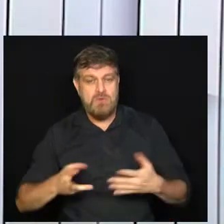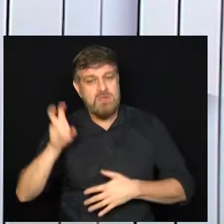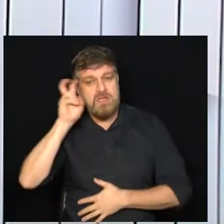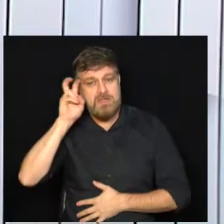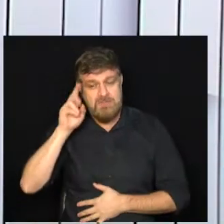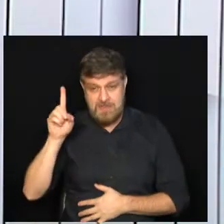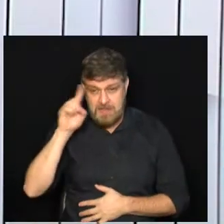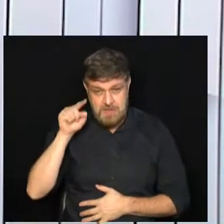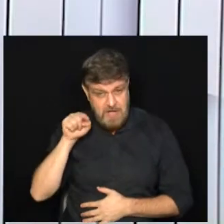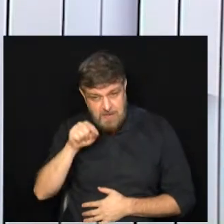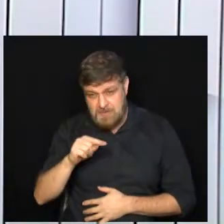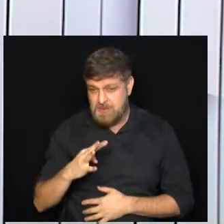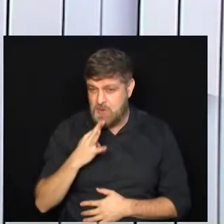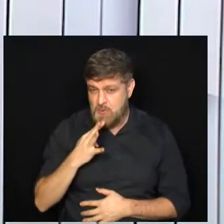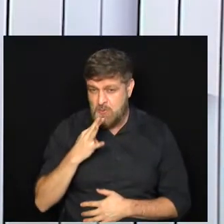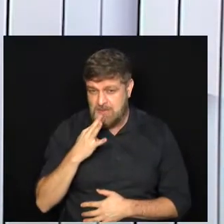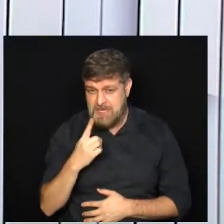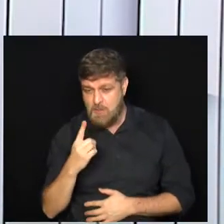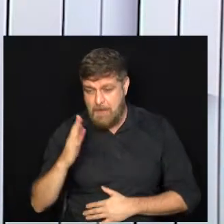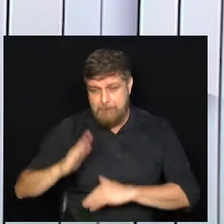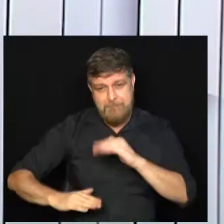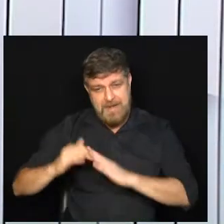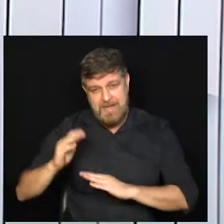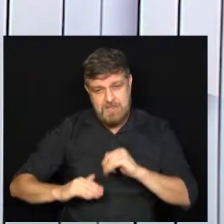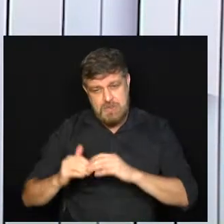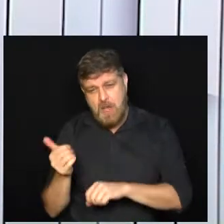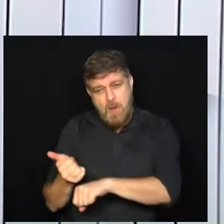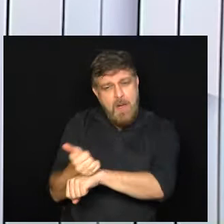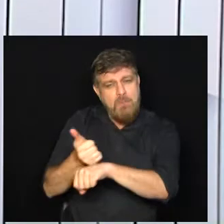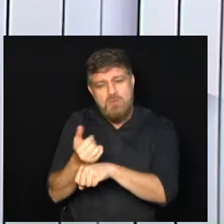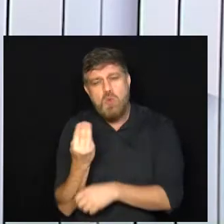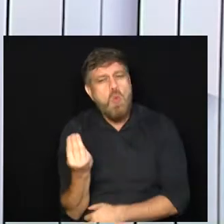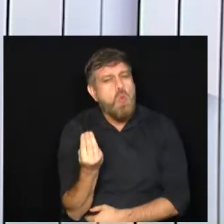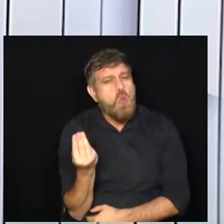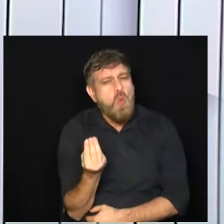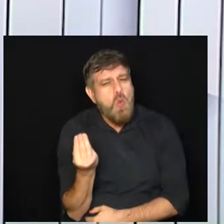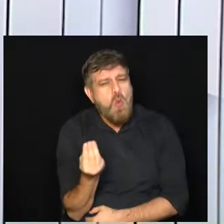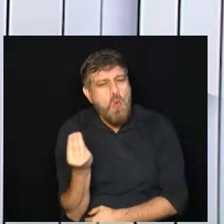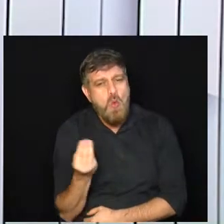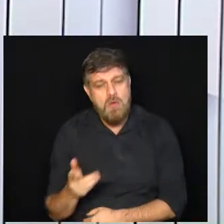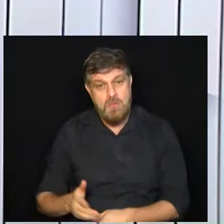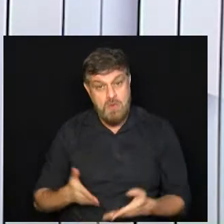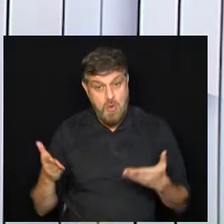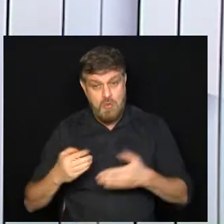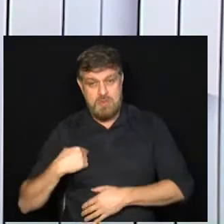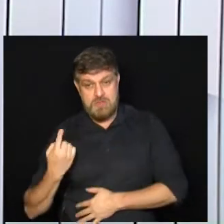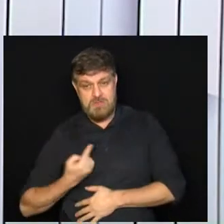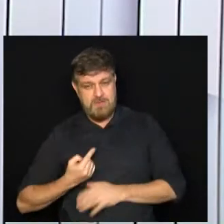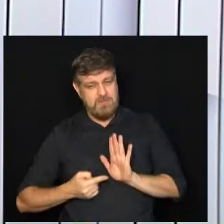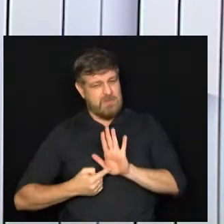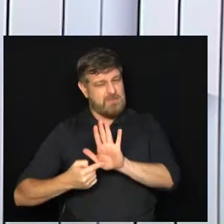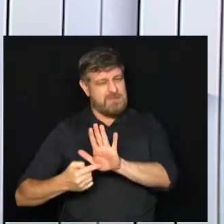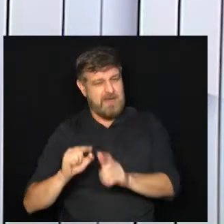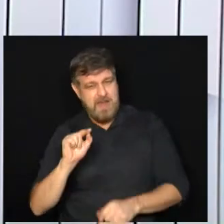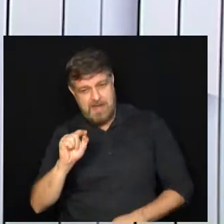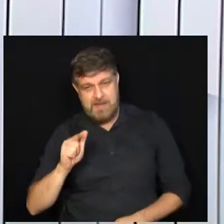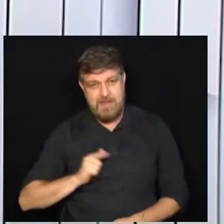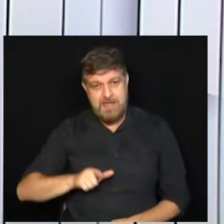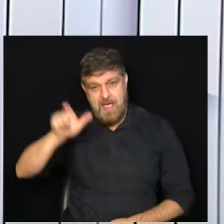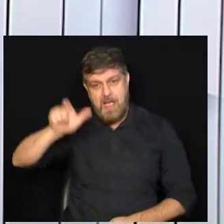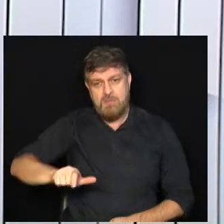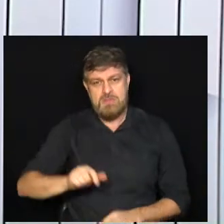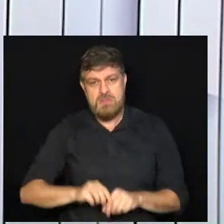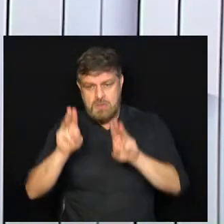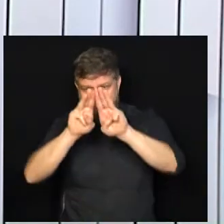dia de você conferir uma atividade, como é o trabalho no dia a dia, e hoje nós vamos mostrar de uma